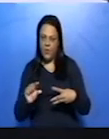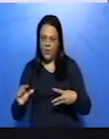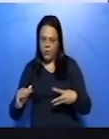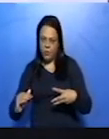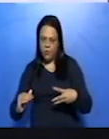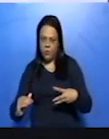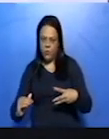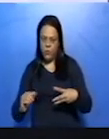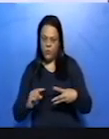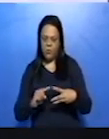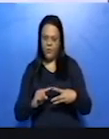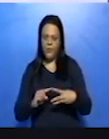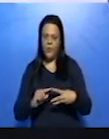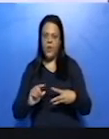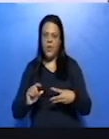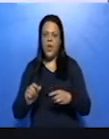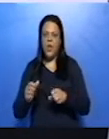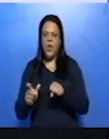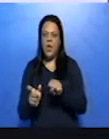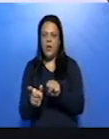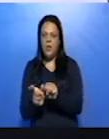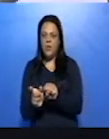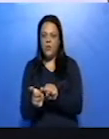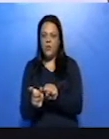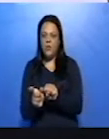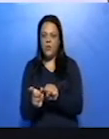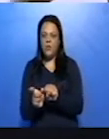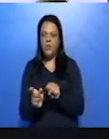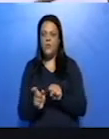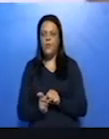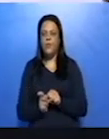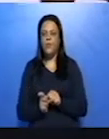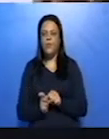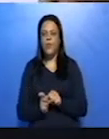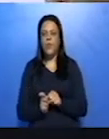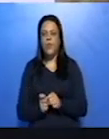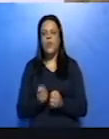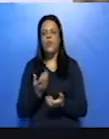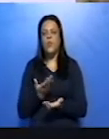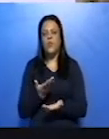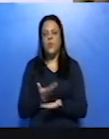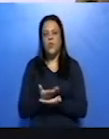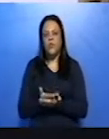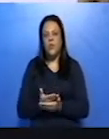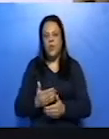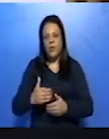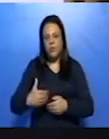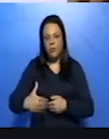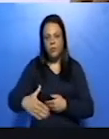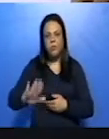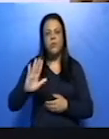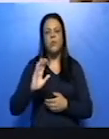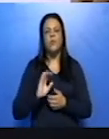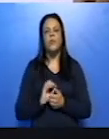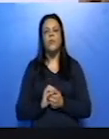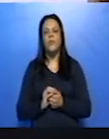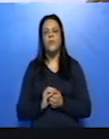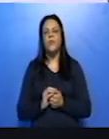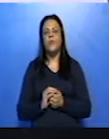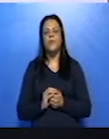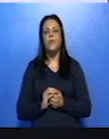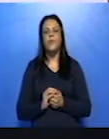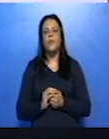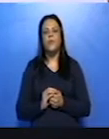confusão. Substantiva, que é essa que nós vamos estudar ao longo dessas próximas aulas. Essa e uma